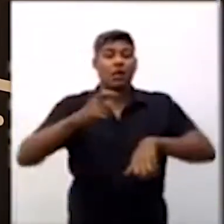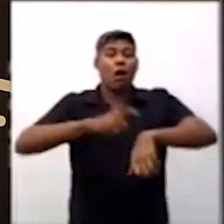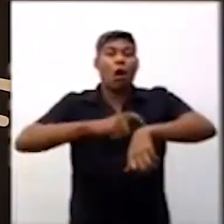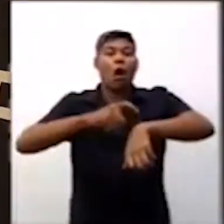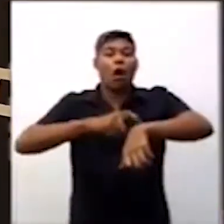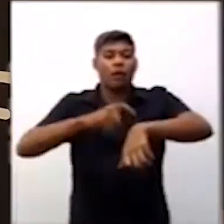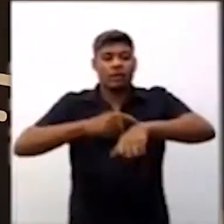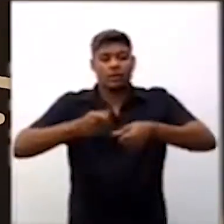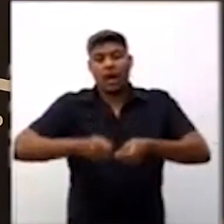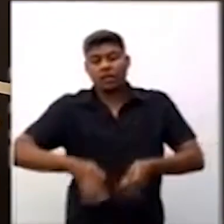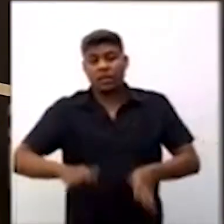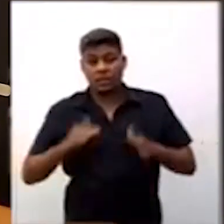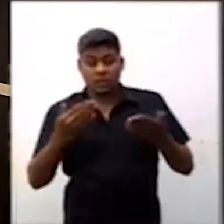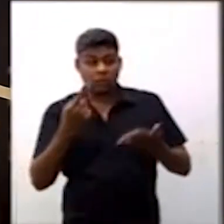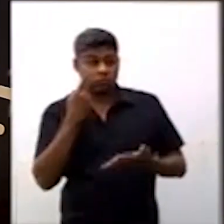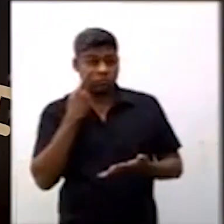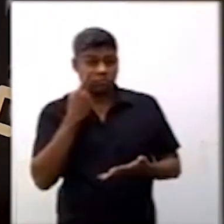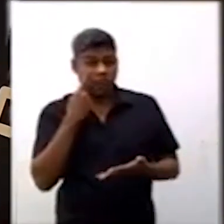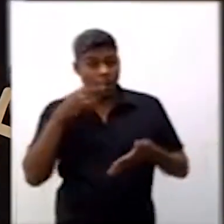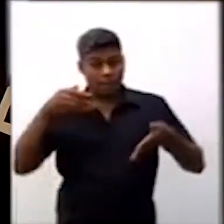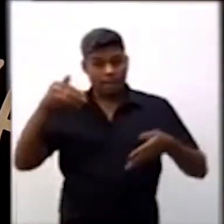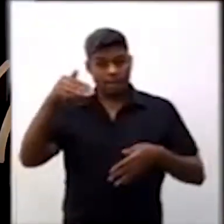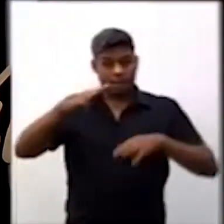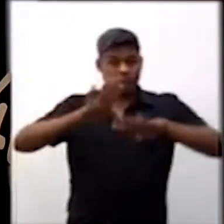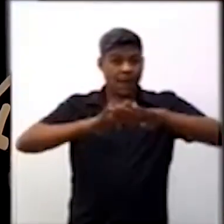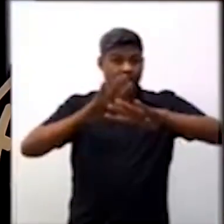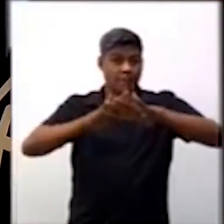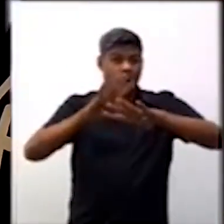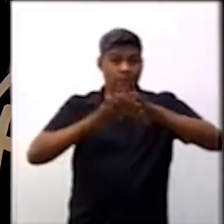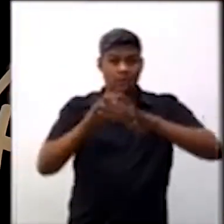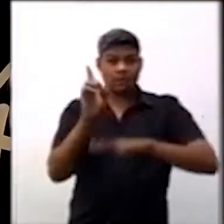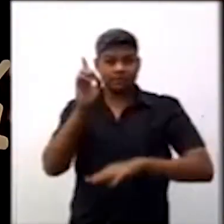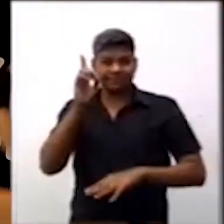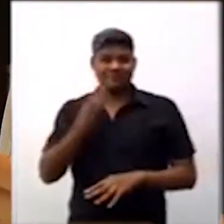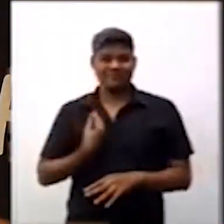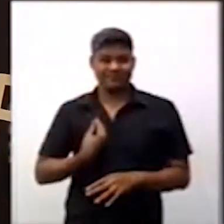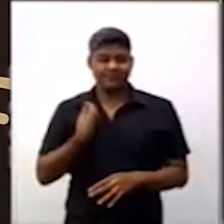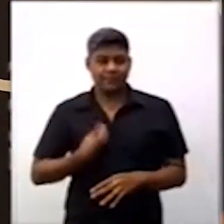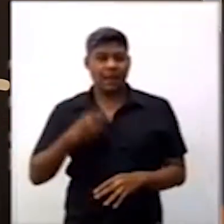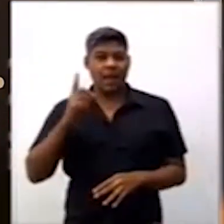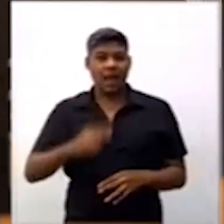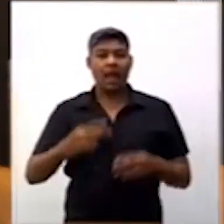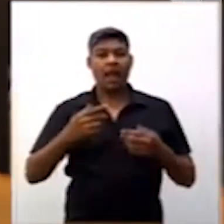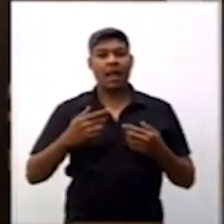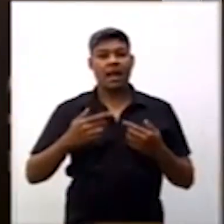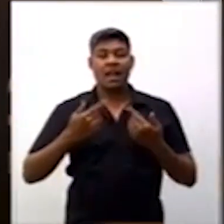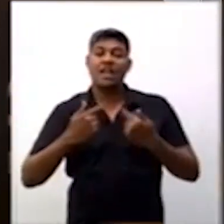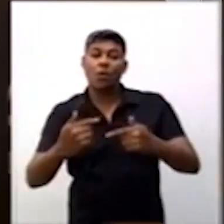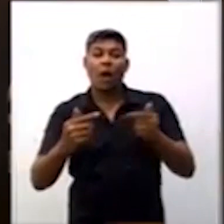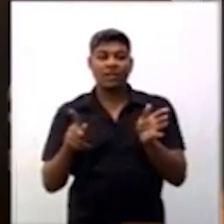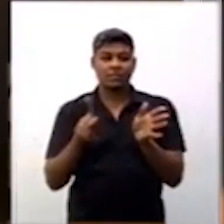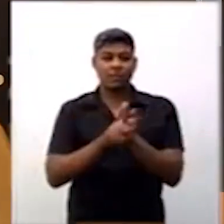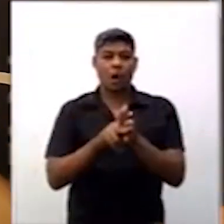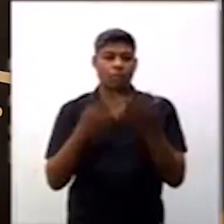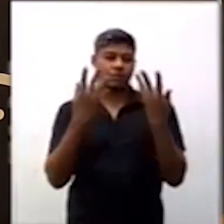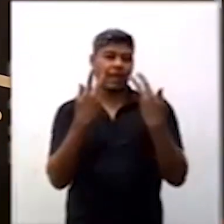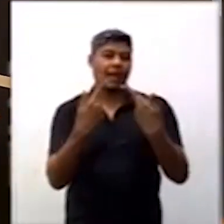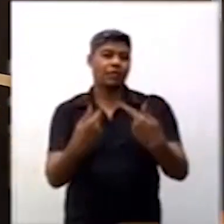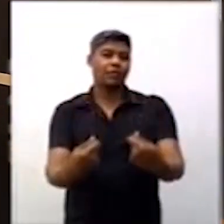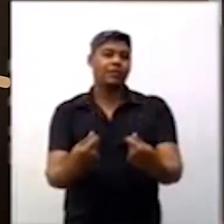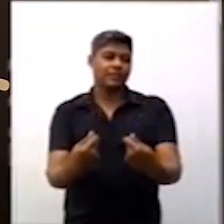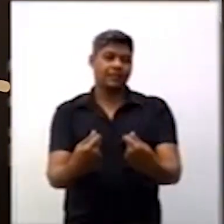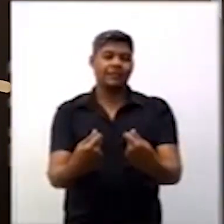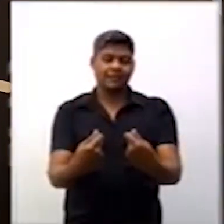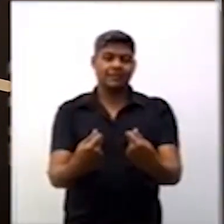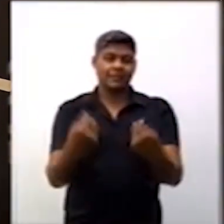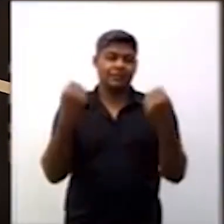gasta. Então, vamos colocar uma matemática nisso. Afinal de contas, a matemática é a linguagem da natureza, é a linguagem